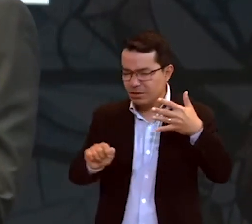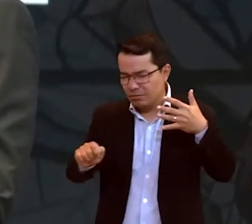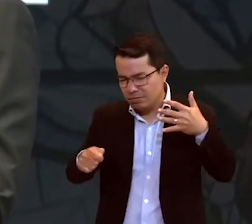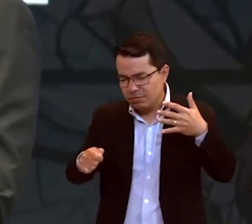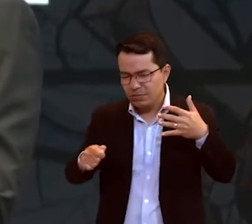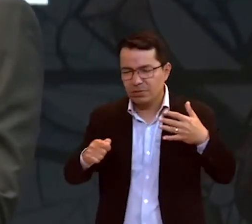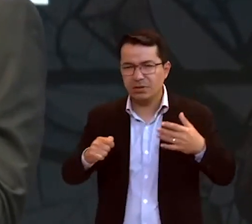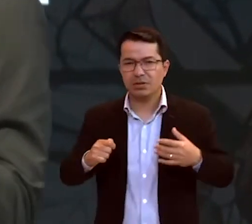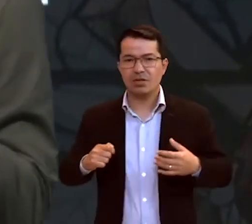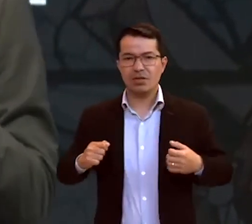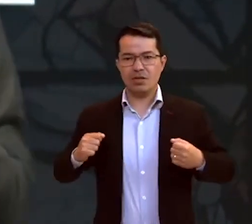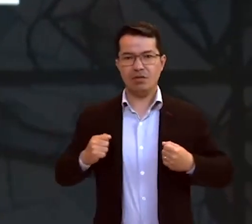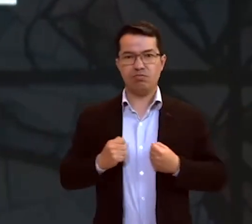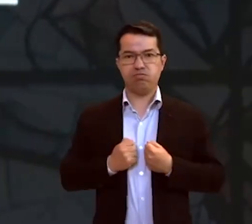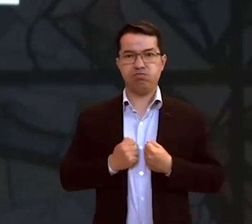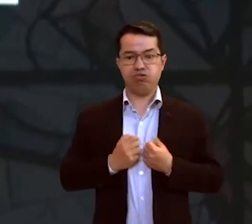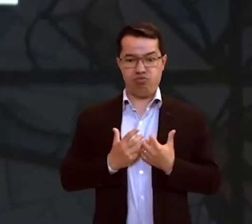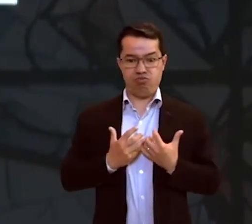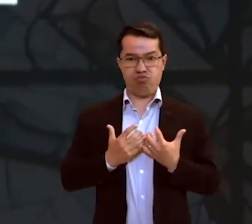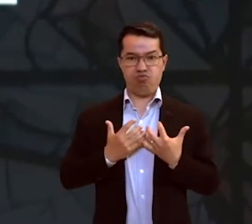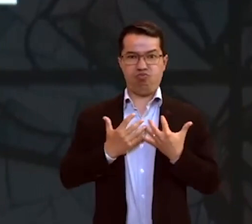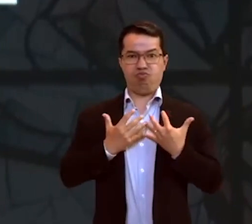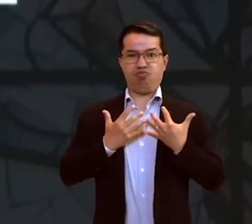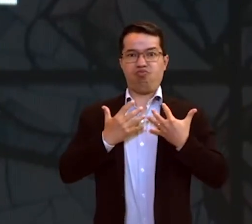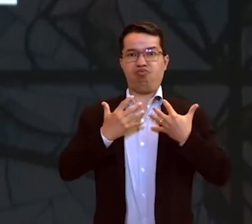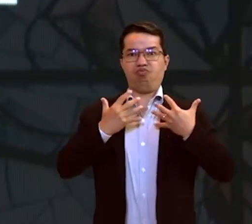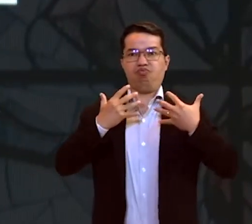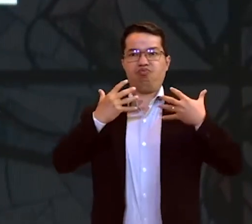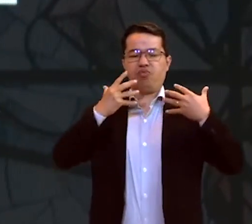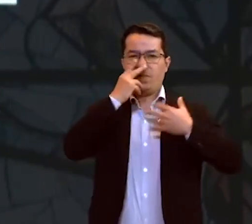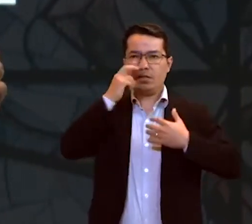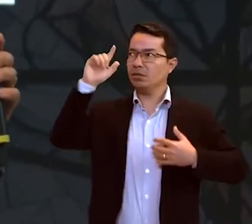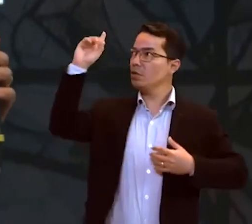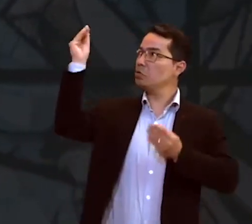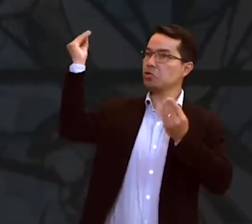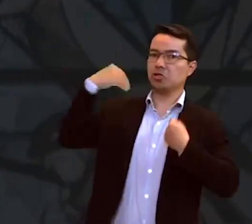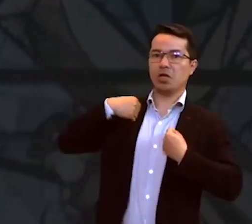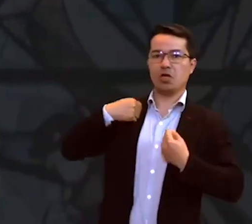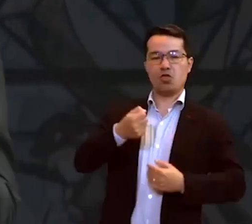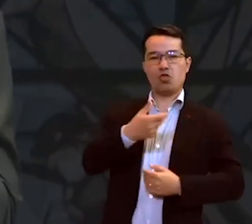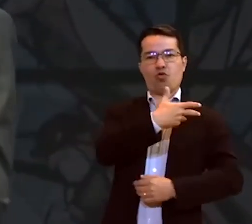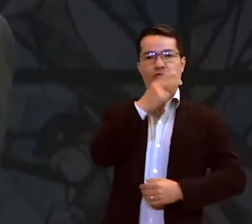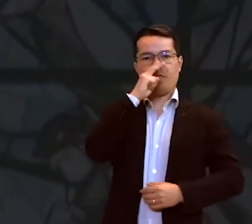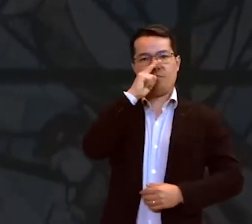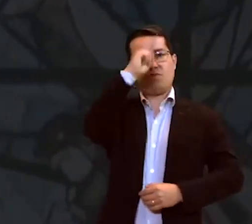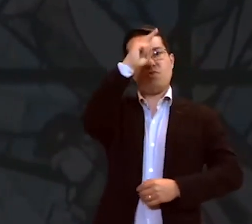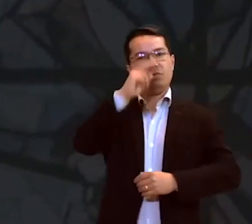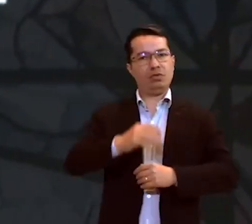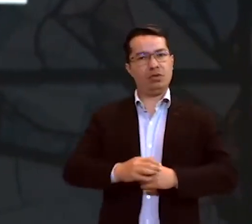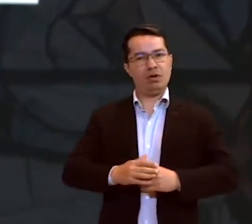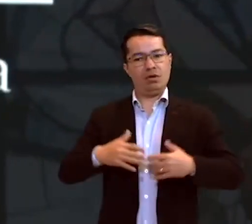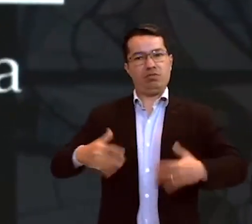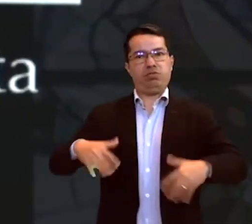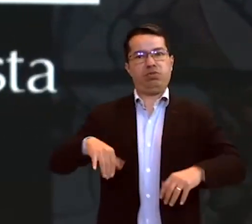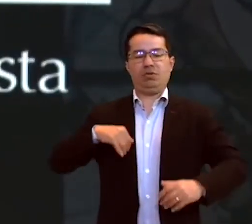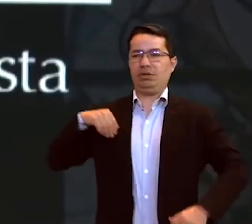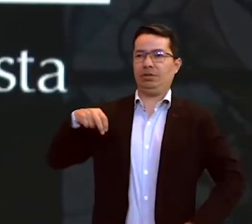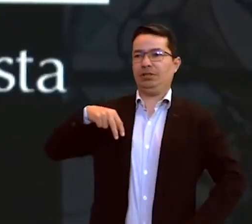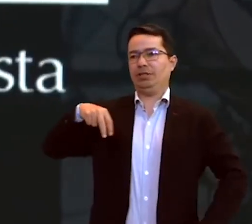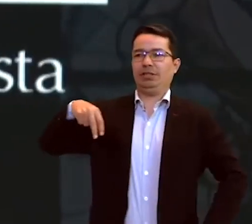carro, saía pela porta, era como se Deus tivesse renovado as minhas forças. E eu subia leve aquela